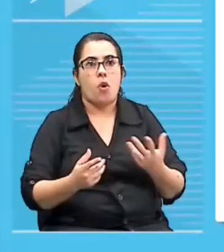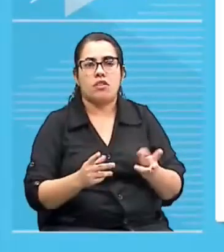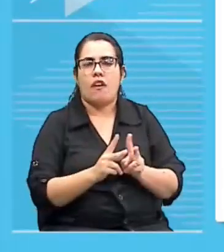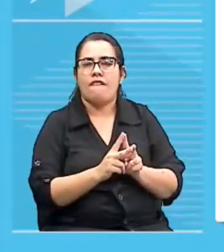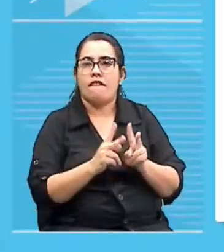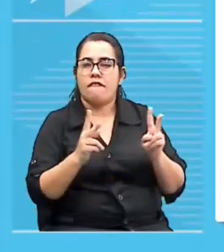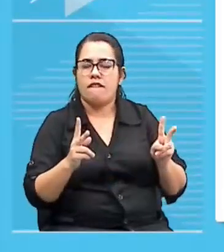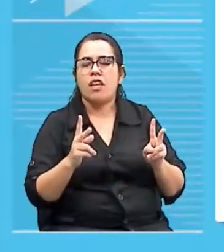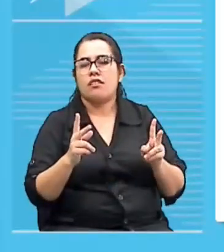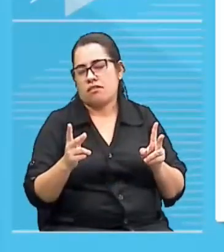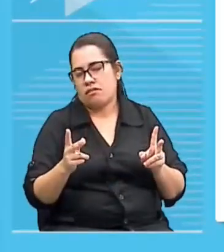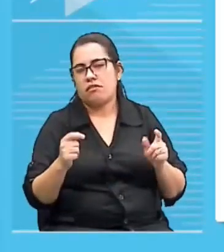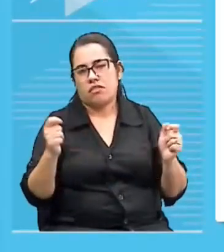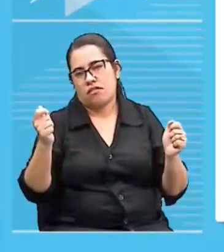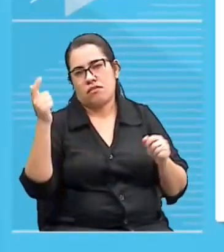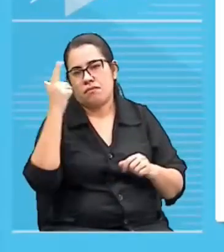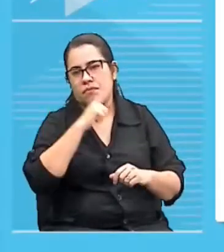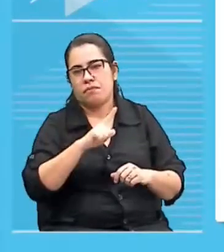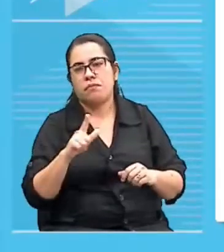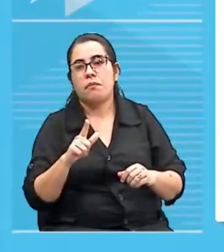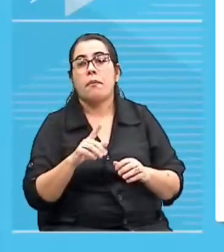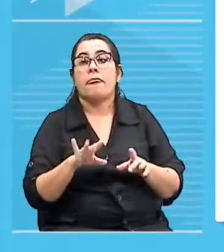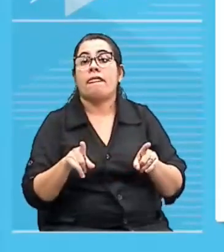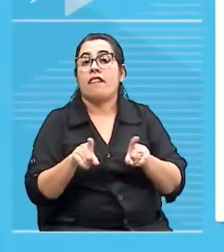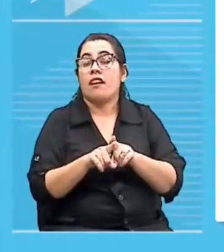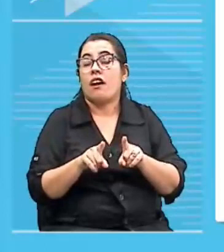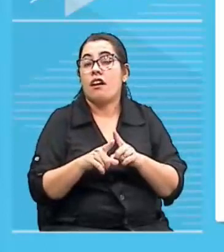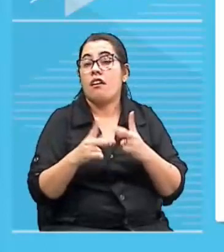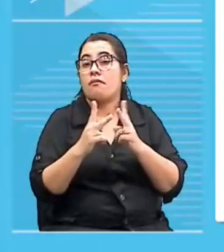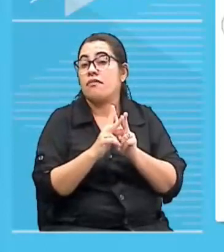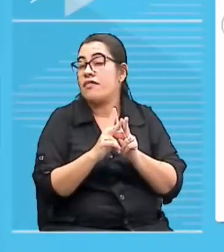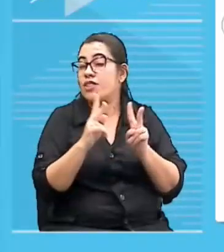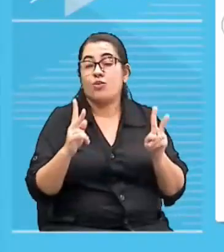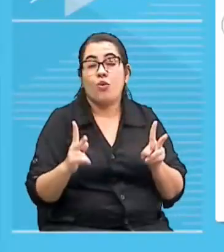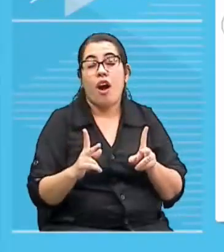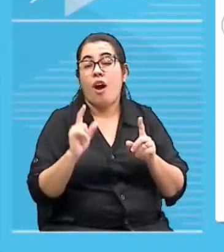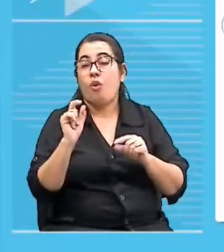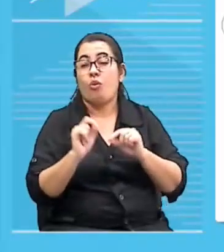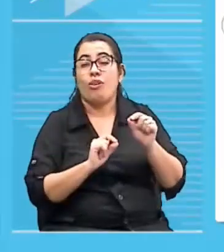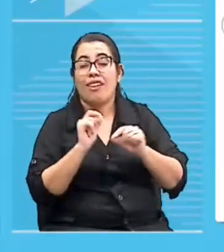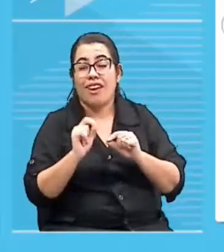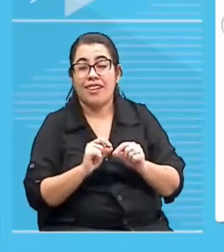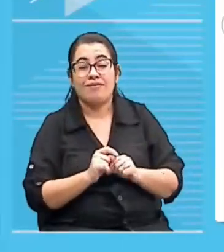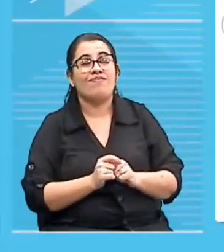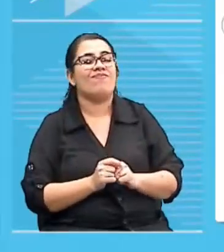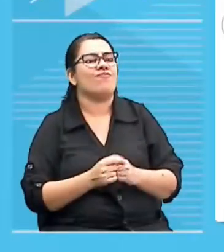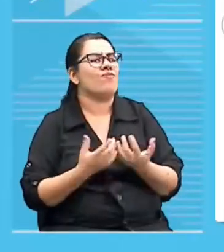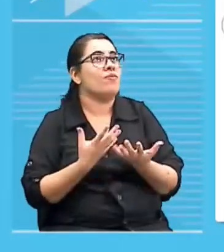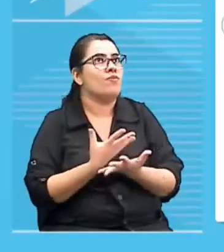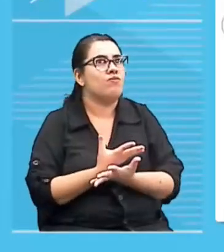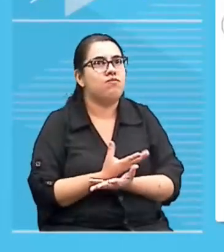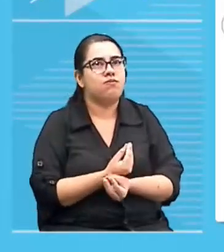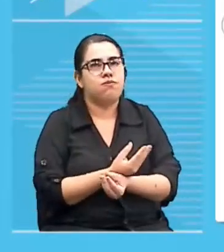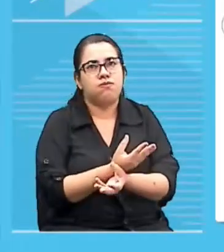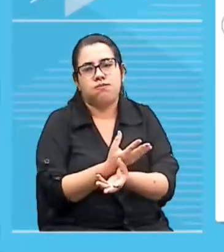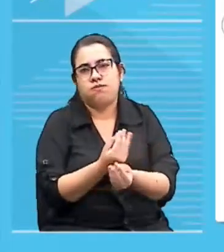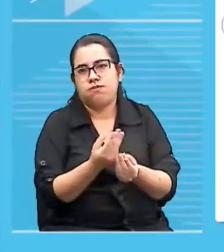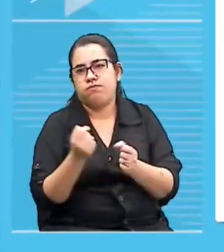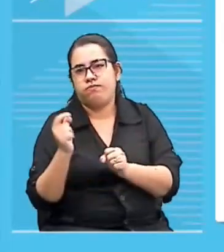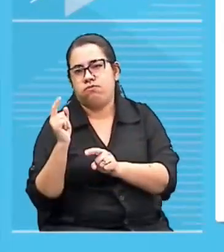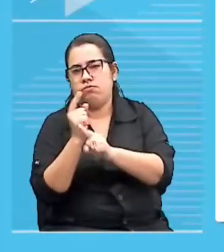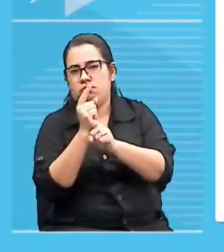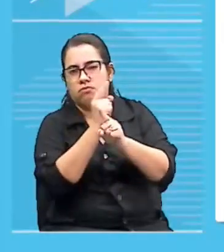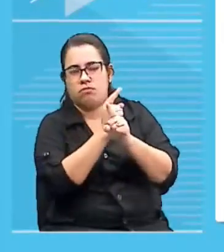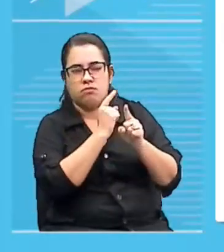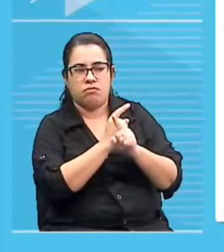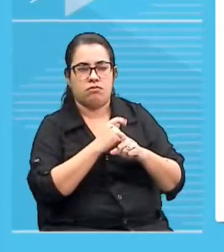forma virtual. A virtualização é algo que também está se tornando muito presente,